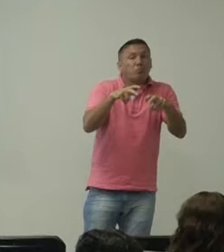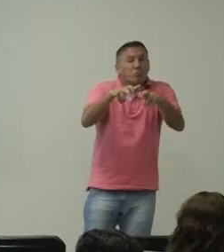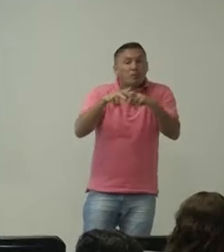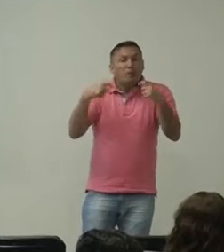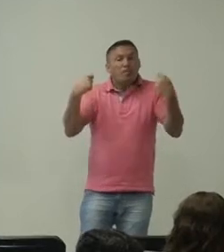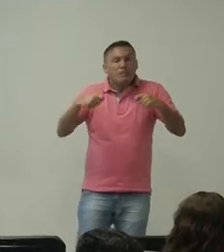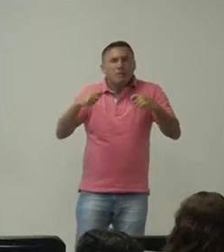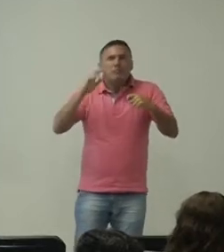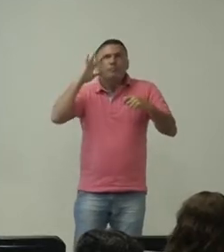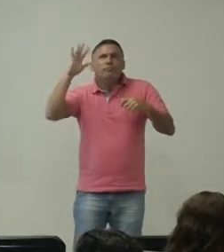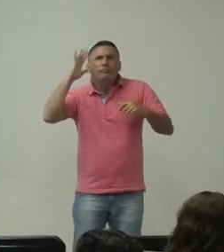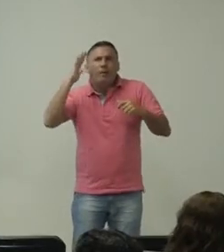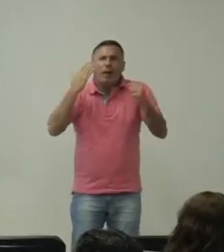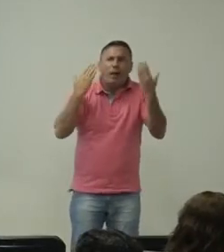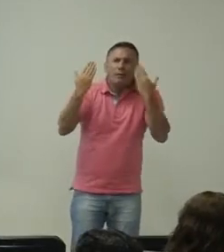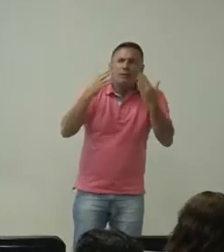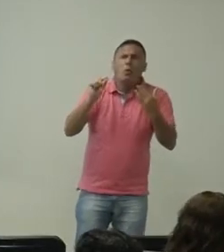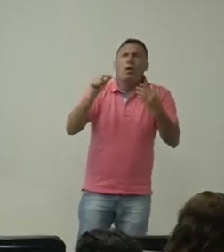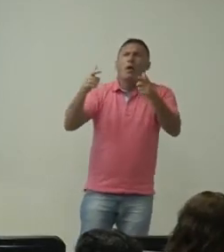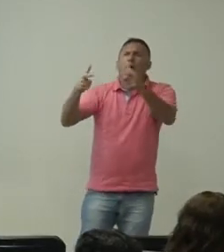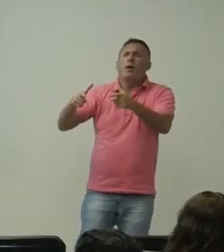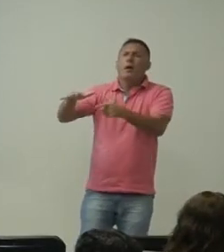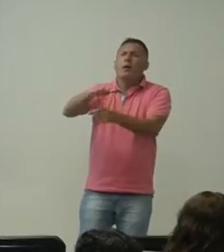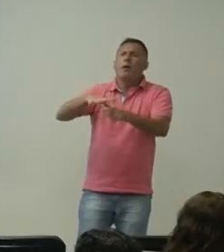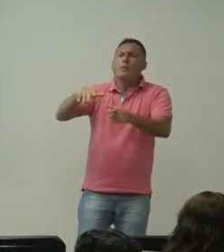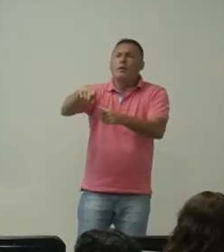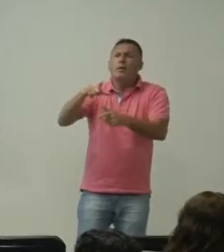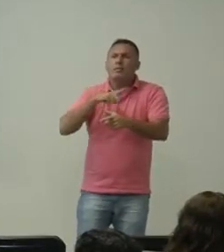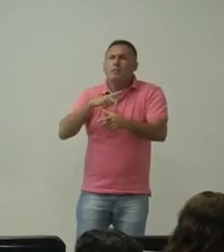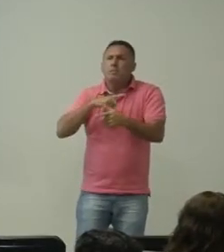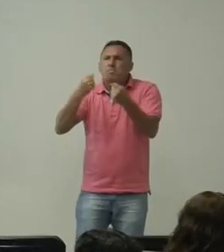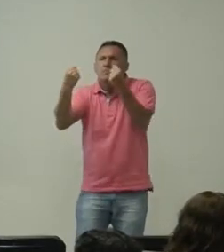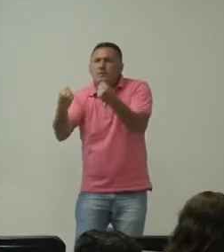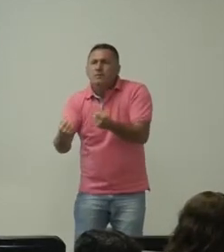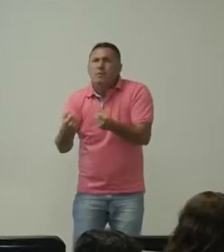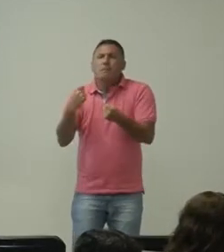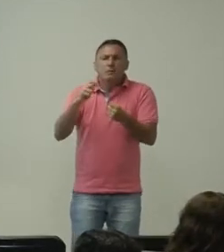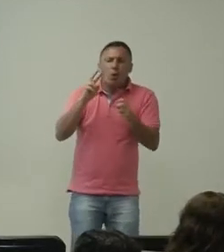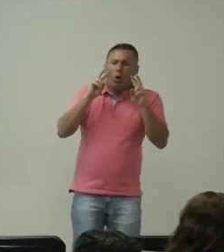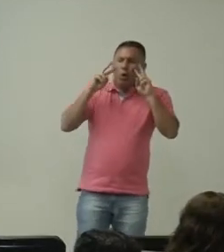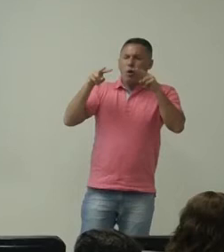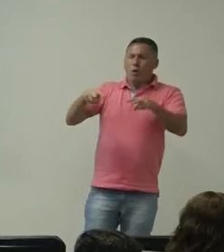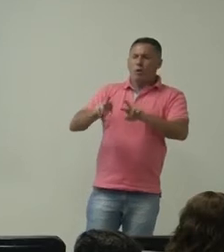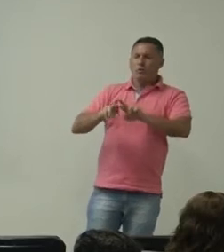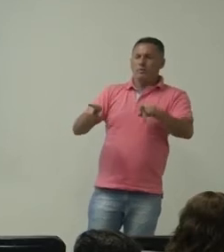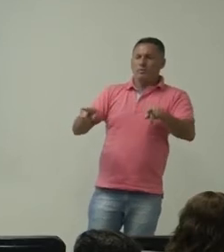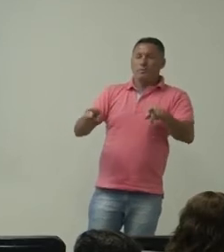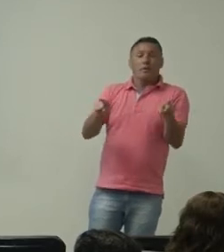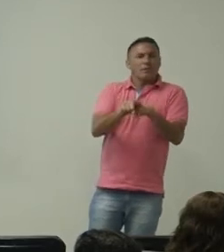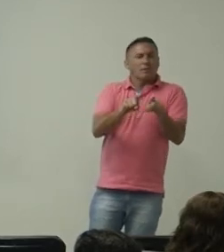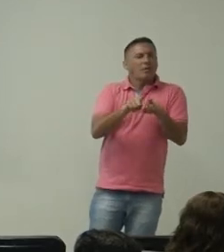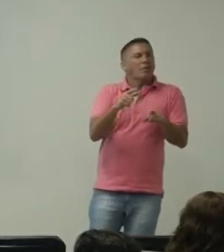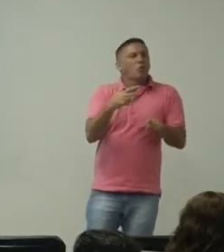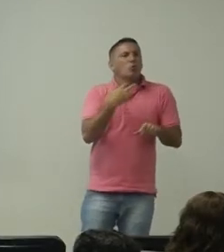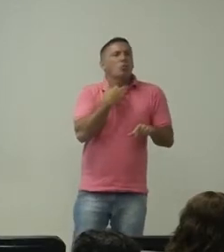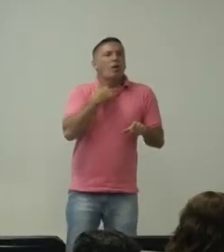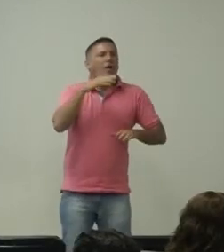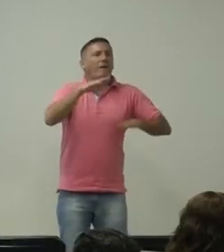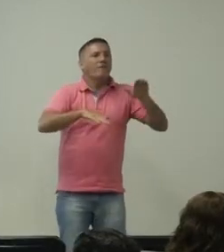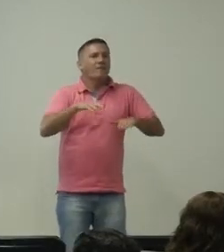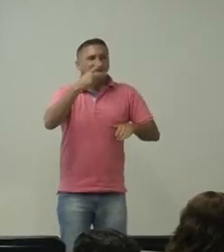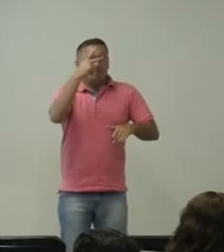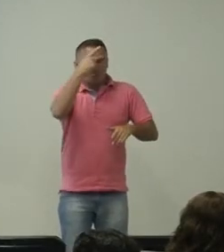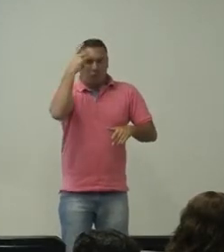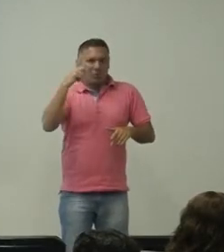precisa analisar também esse ambiente violento nessa perspectiva. E também parar de violentar a pessoa que está em situação